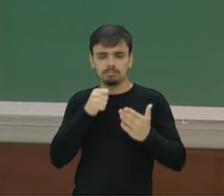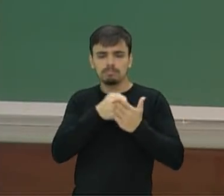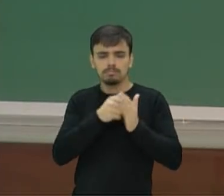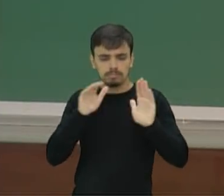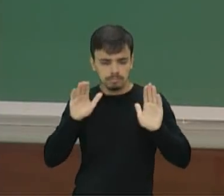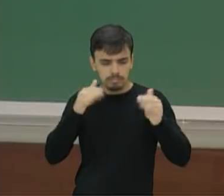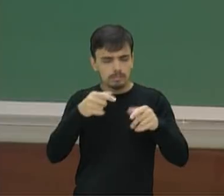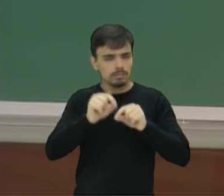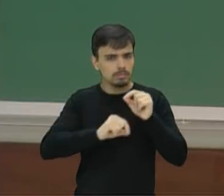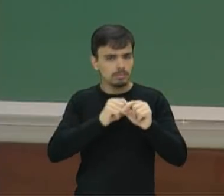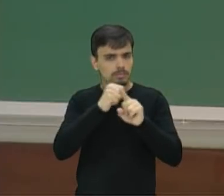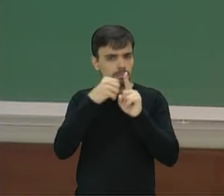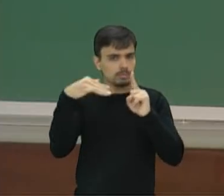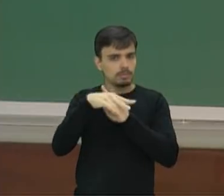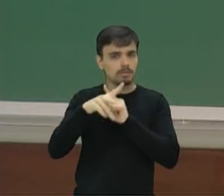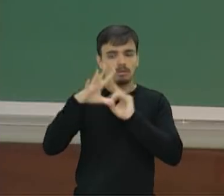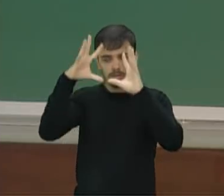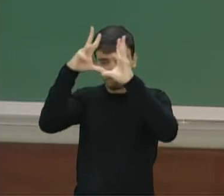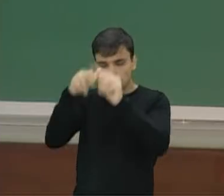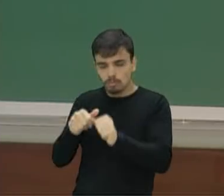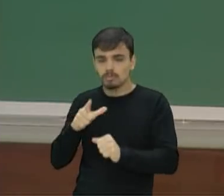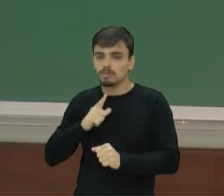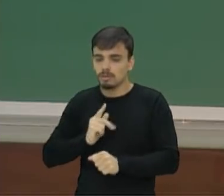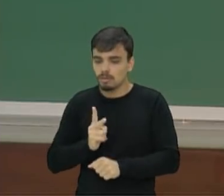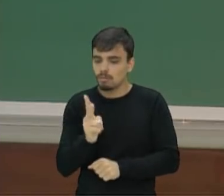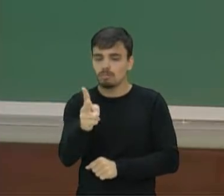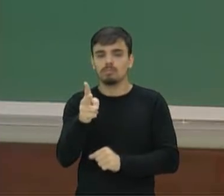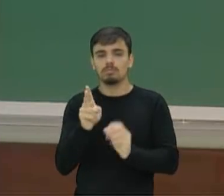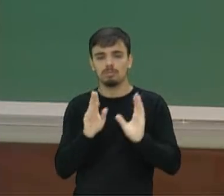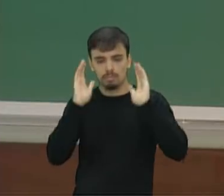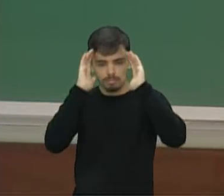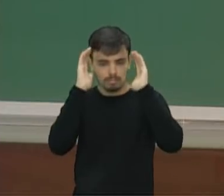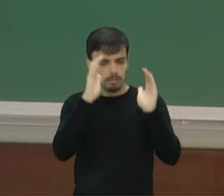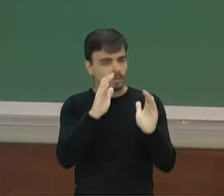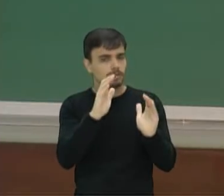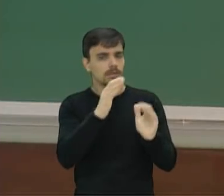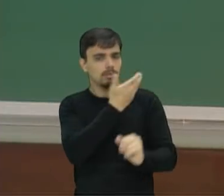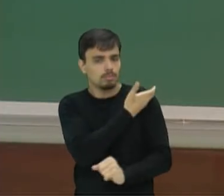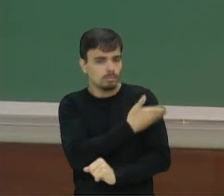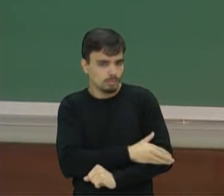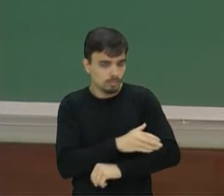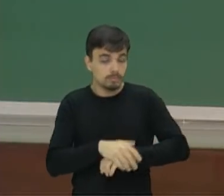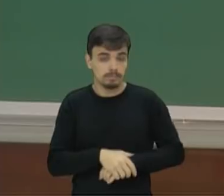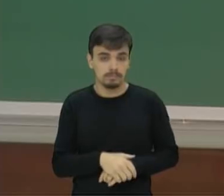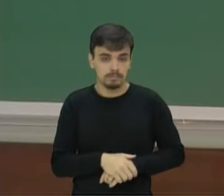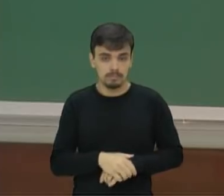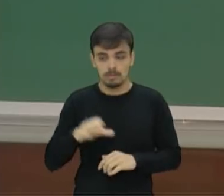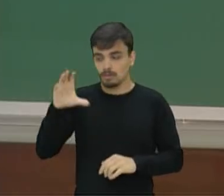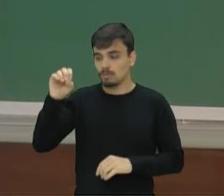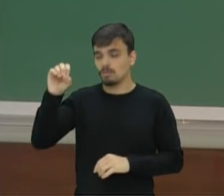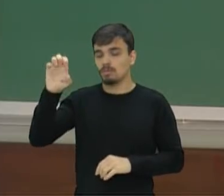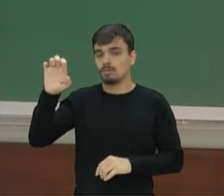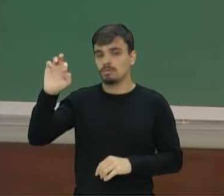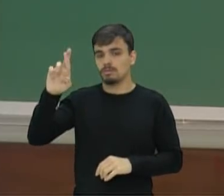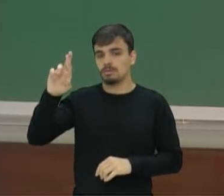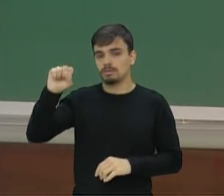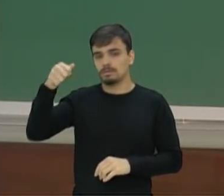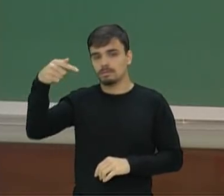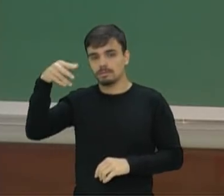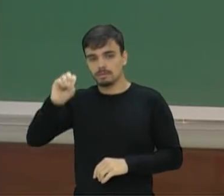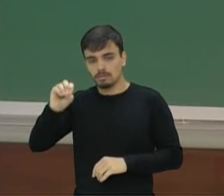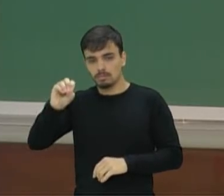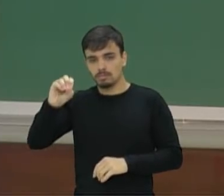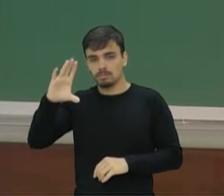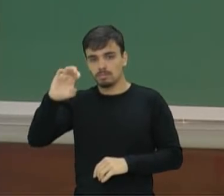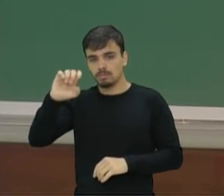para que todos sigam aqueles mesmos costumes, aqueles mesmos tradições. Isso que ele está dizendo com coerção coletiva, esse sentimento